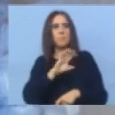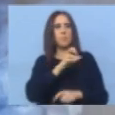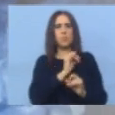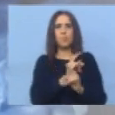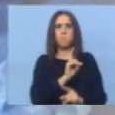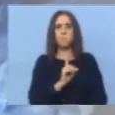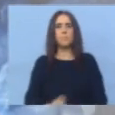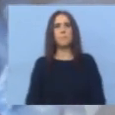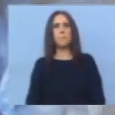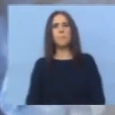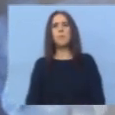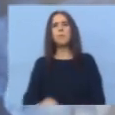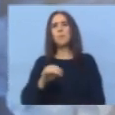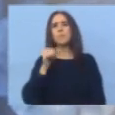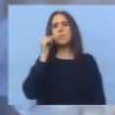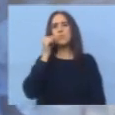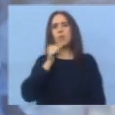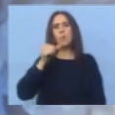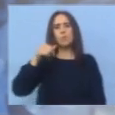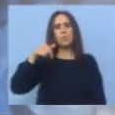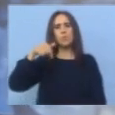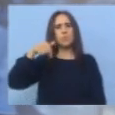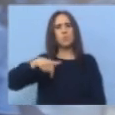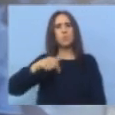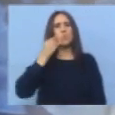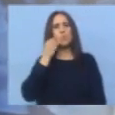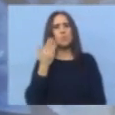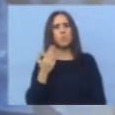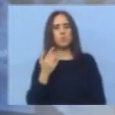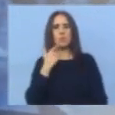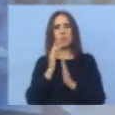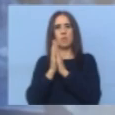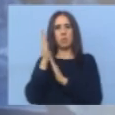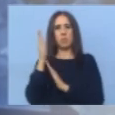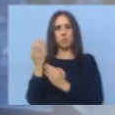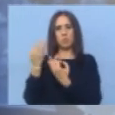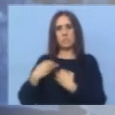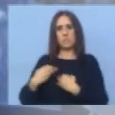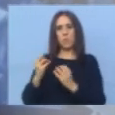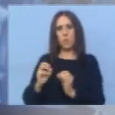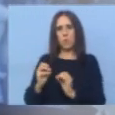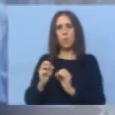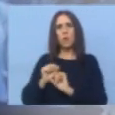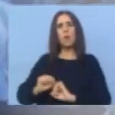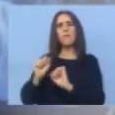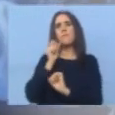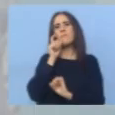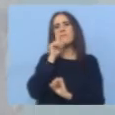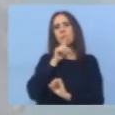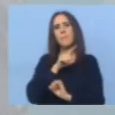Sudão do Sul se responde a esta pergunta com a qual começa este texto? Deus está por nós, quem estará contra nós? Portanto, a primeira é esta grande